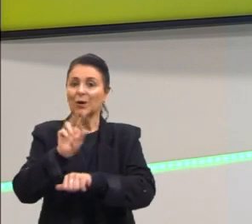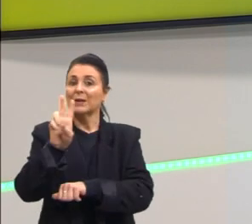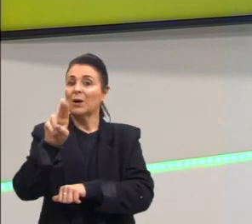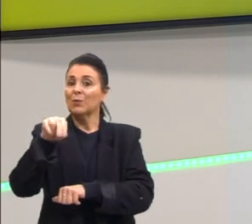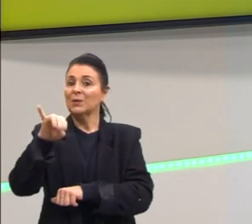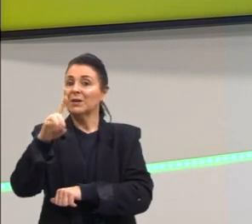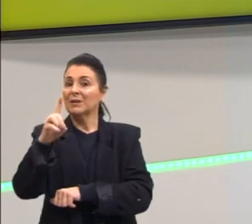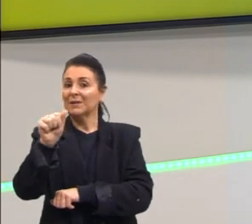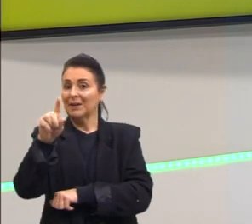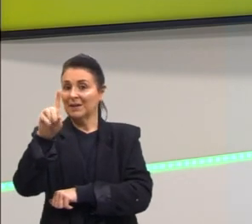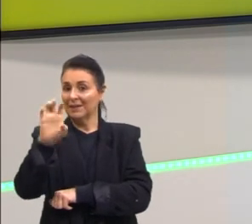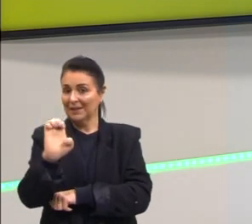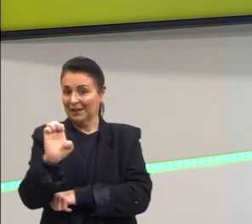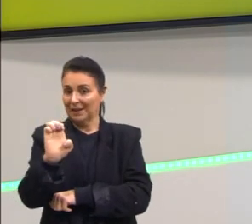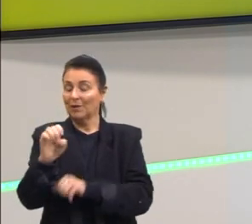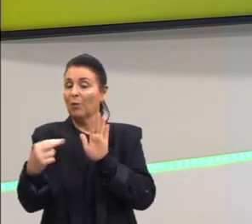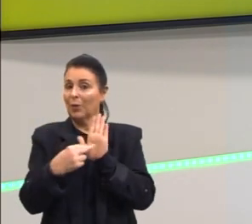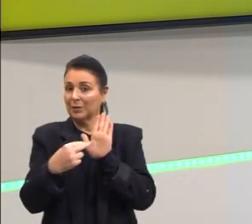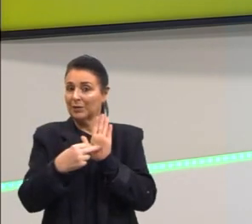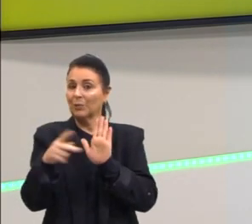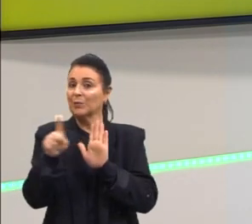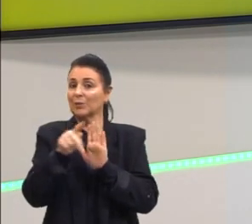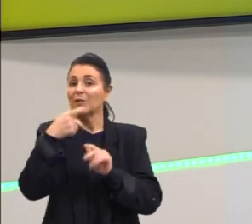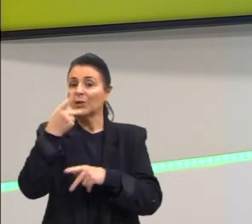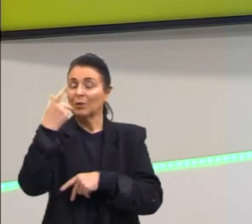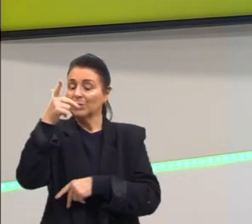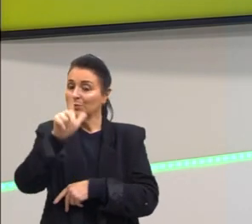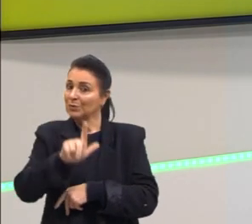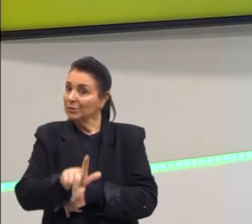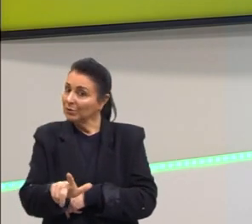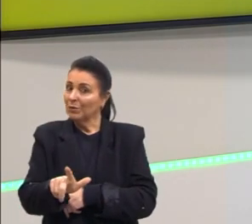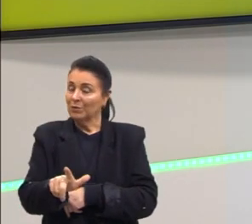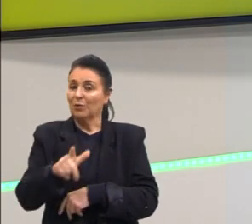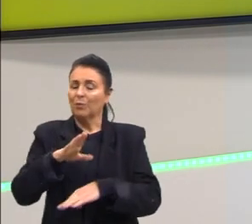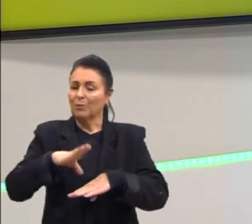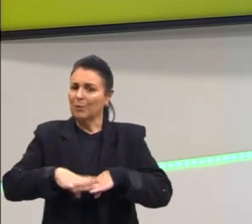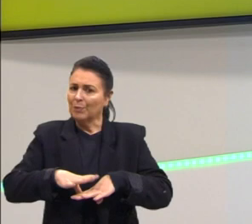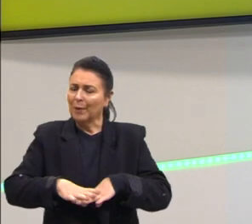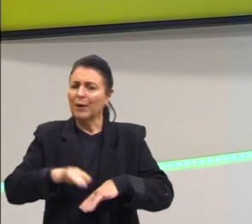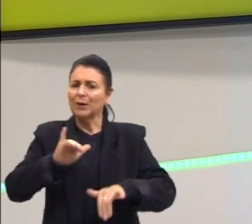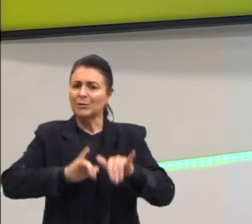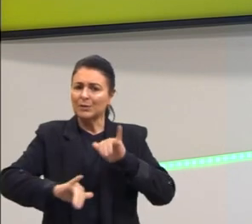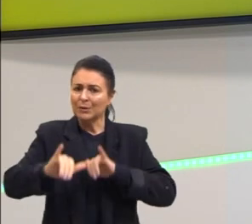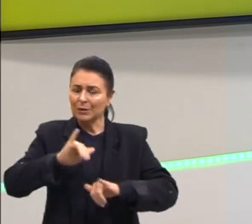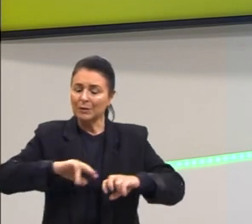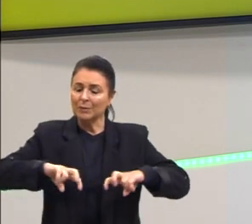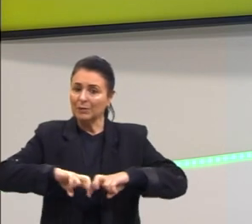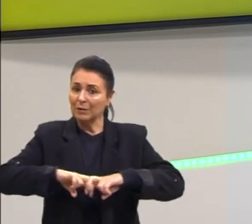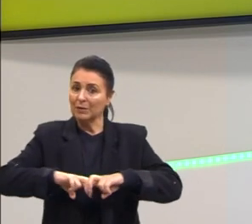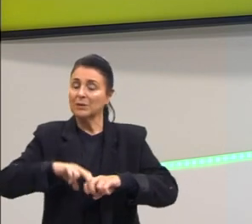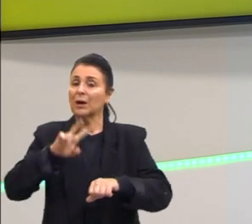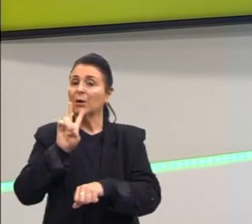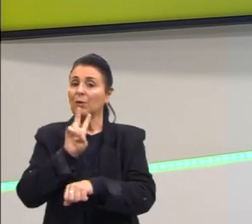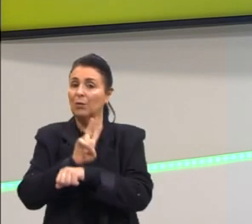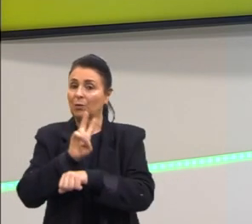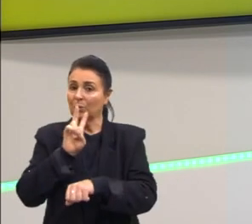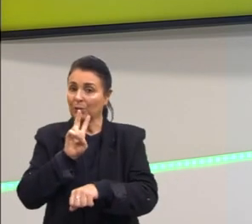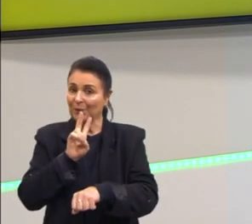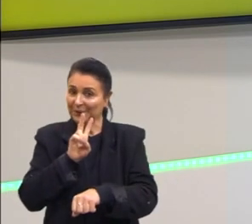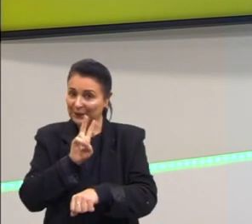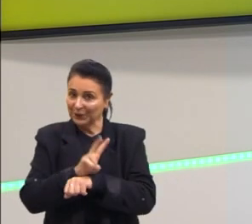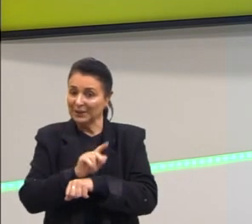isso nossos exercícios prestar muita atenção quando a gente fala aí de matemática química e física tem que ter cuidado nessa